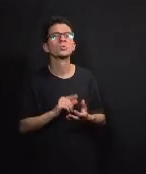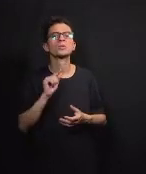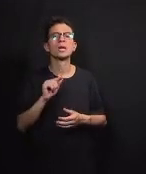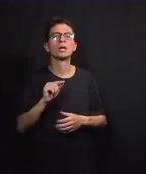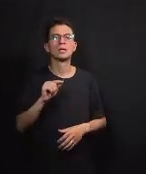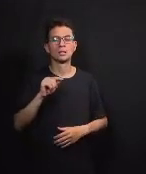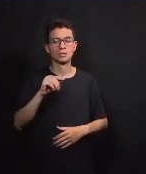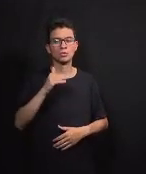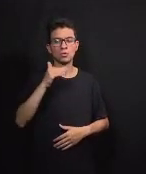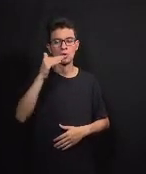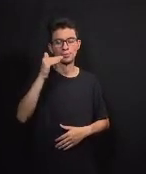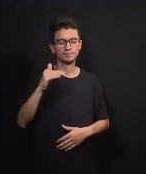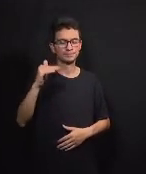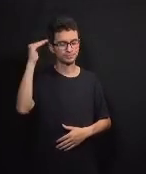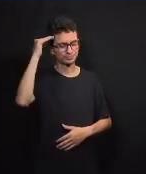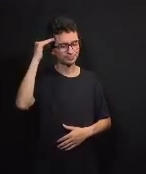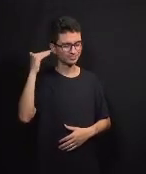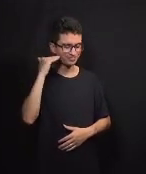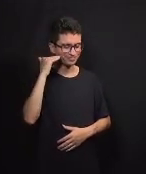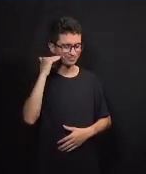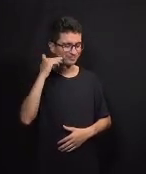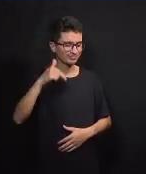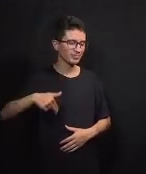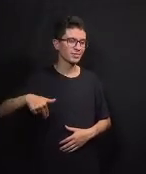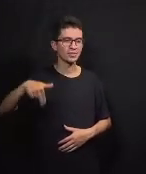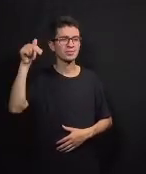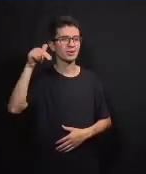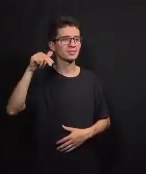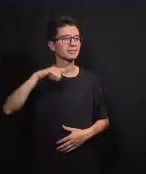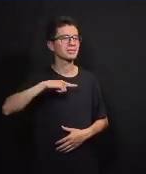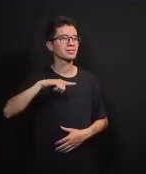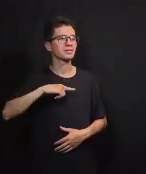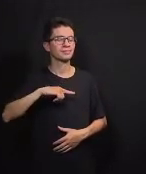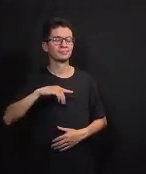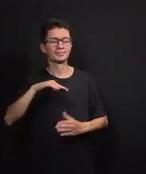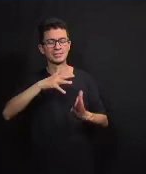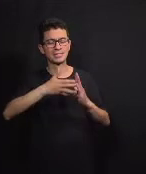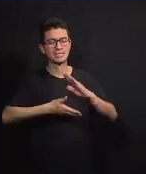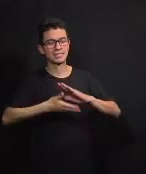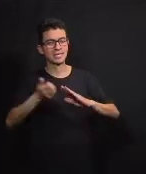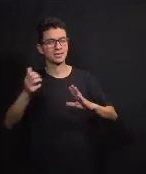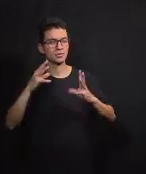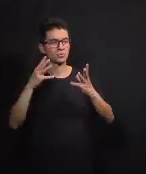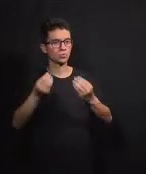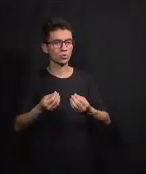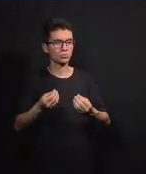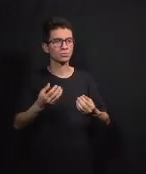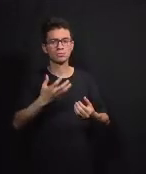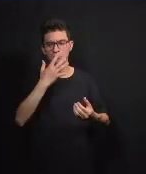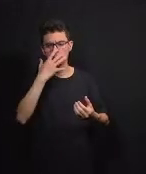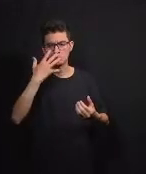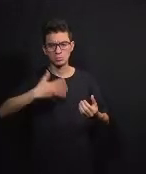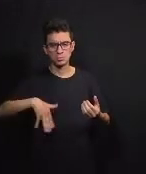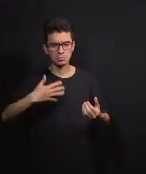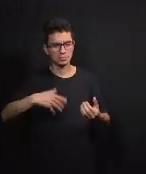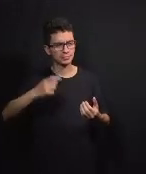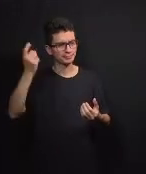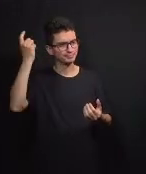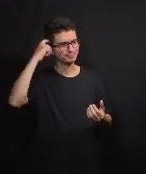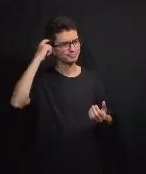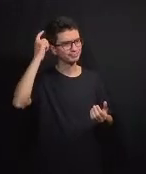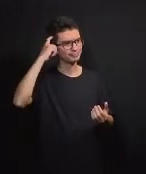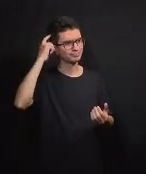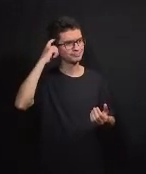rol dos partidos democráticos, o que seria uma barbaridade de pensamento. Mas